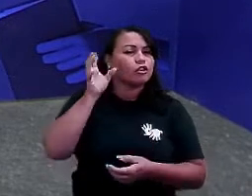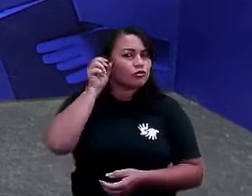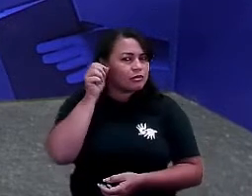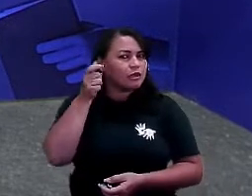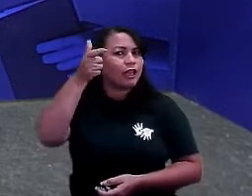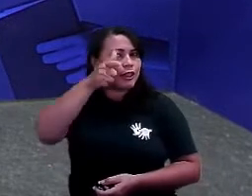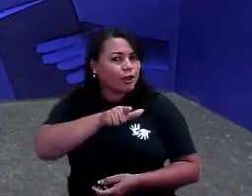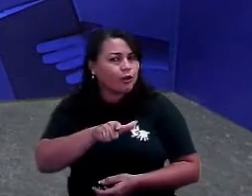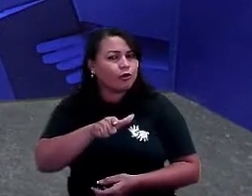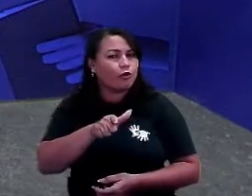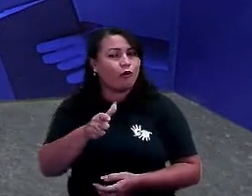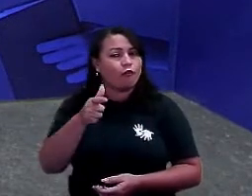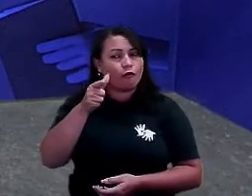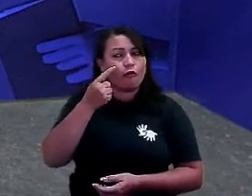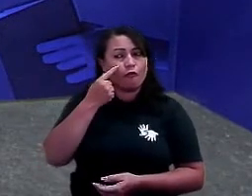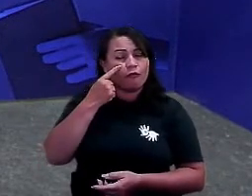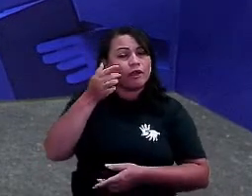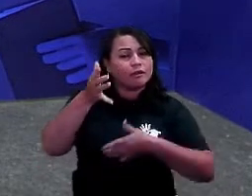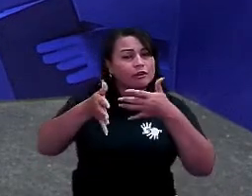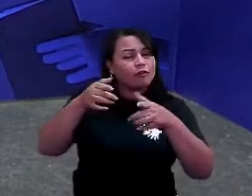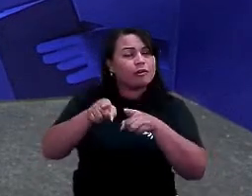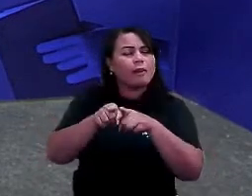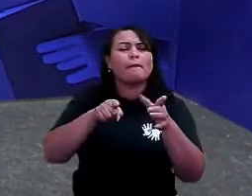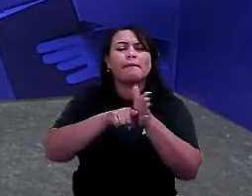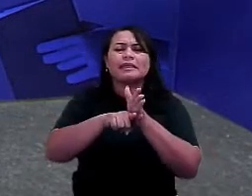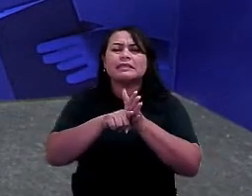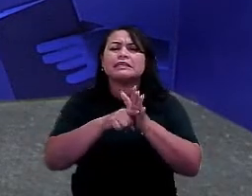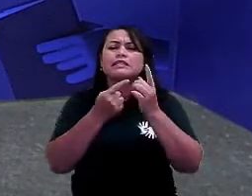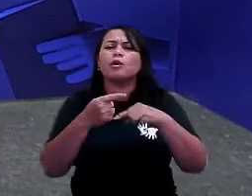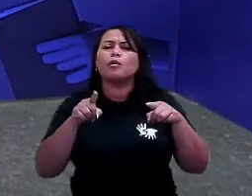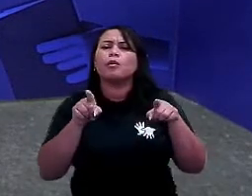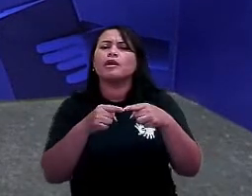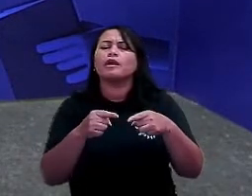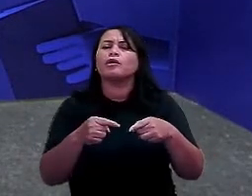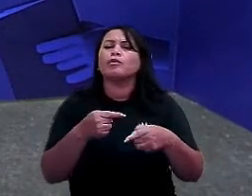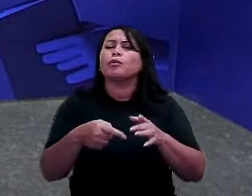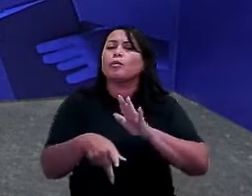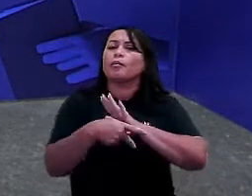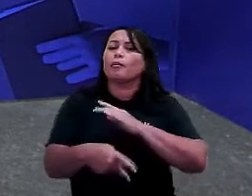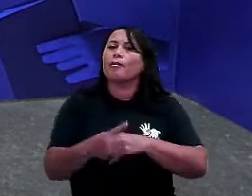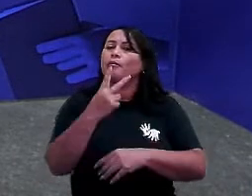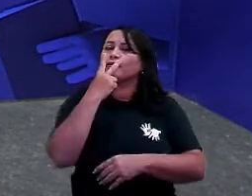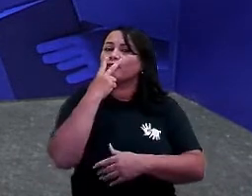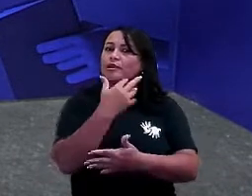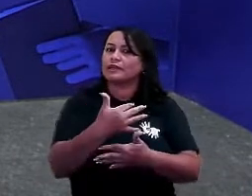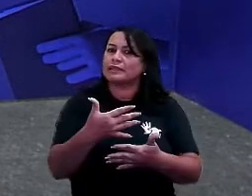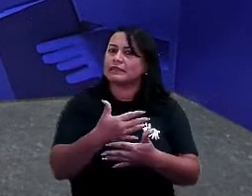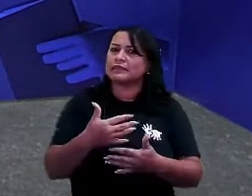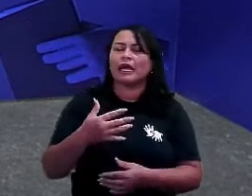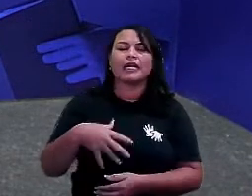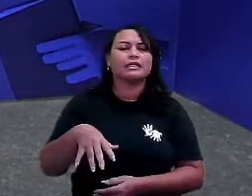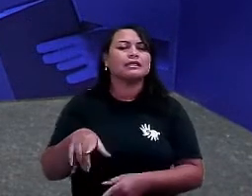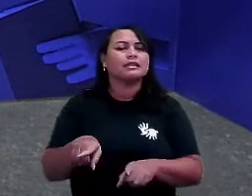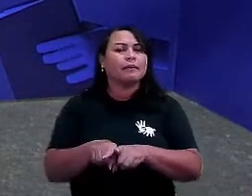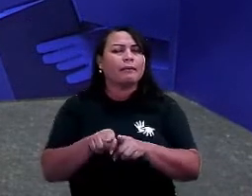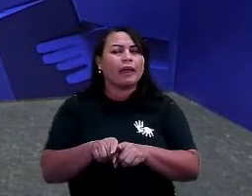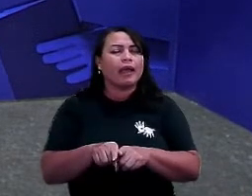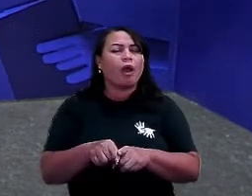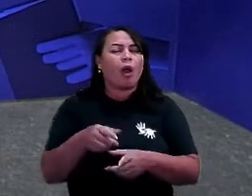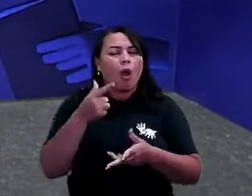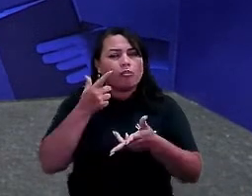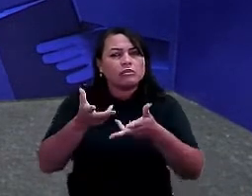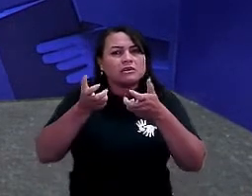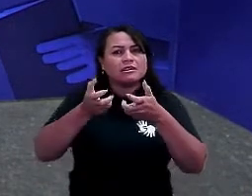novo? Pesquisa lá, ó, hino da cidade da Vitória de Santo Antão, escuta, aprende. É muito importante a gente